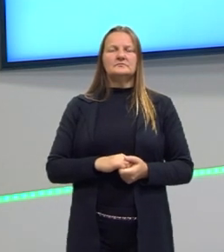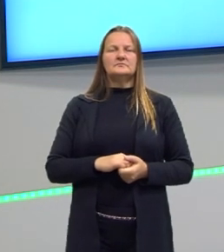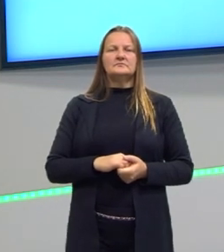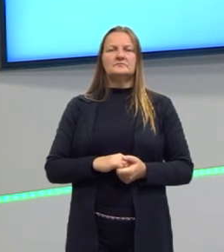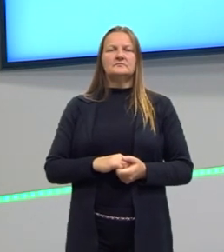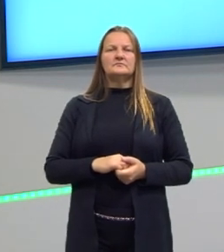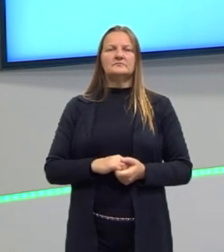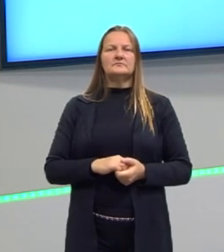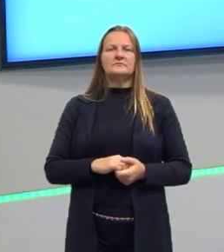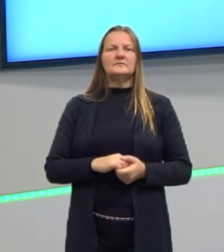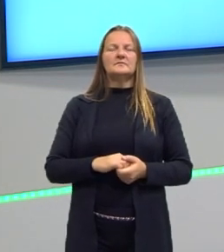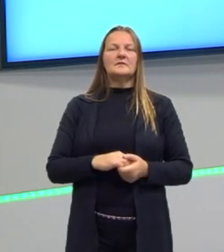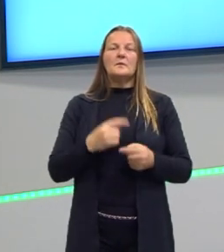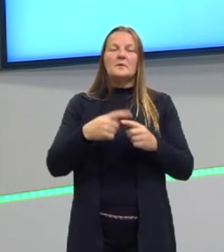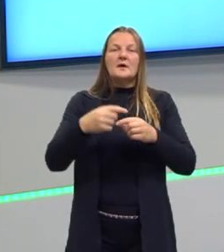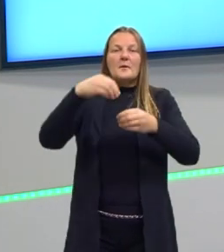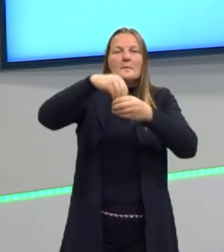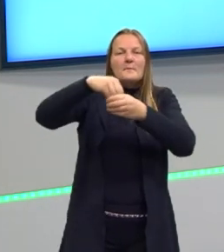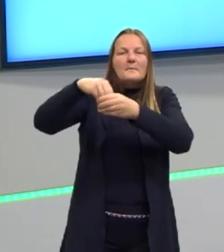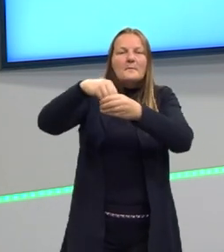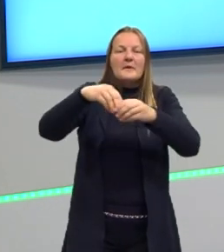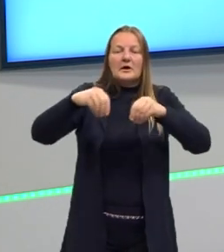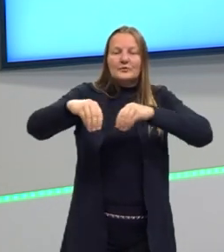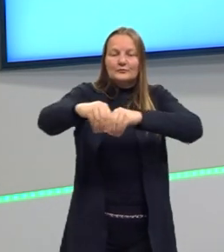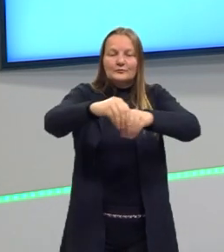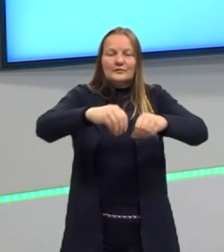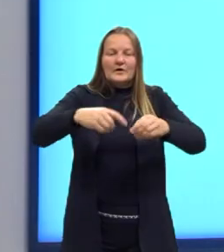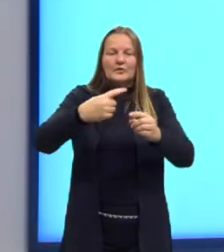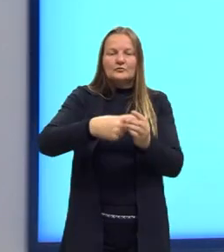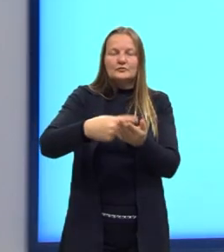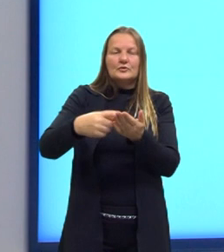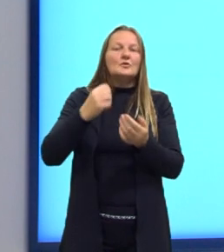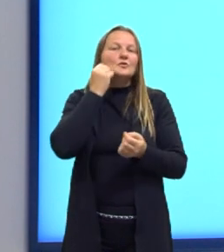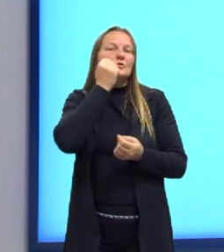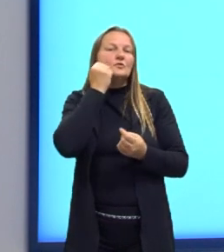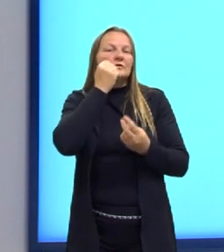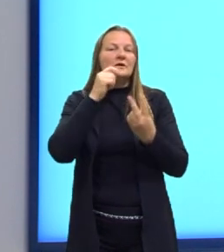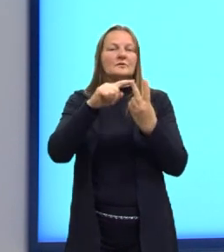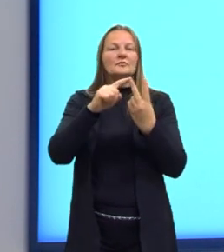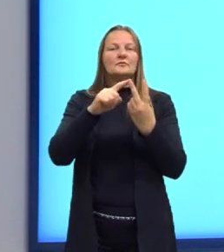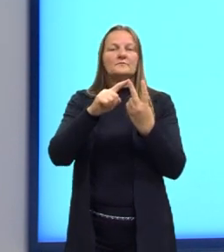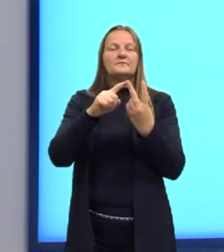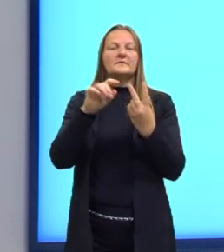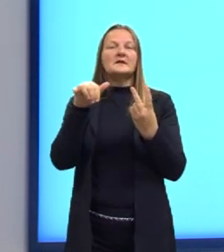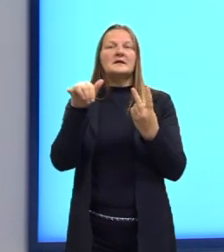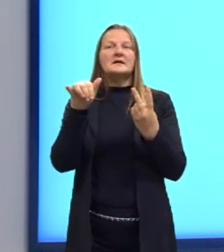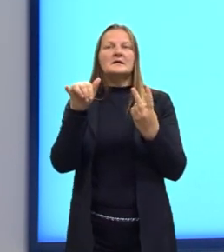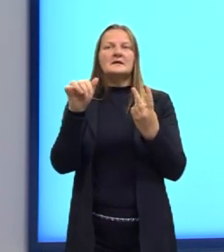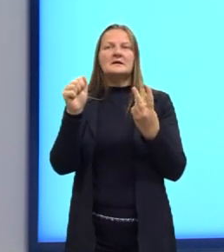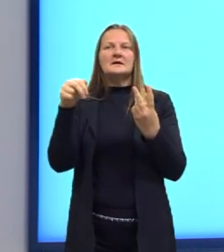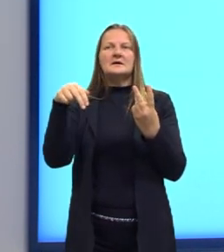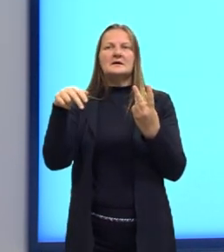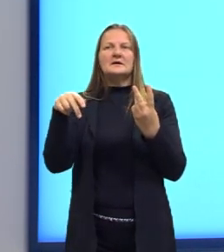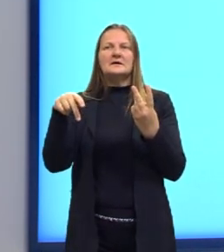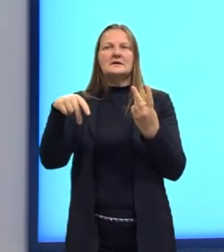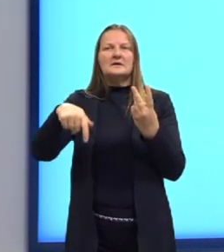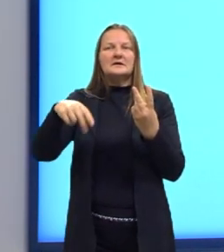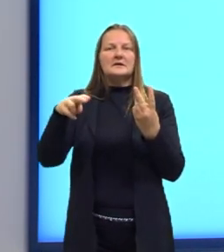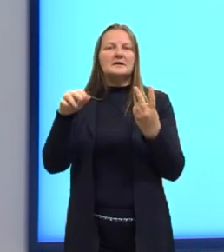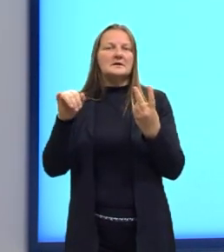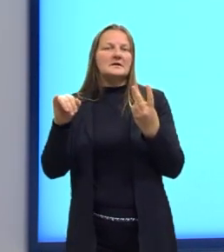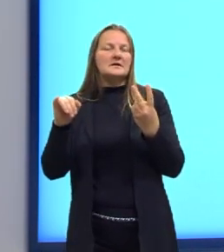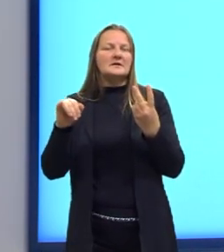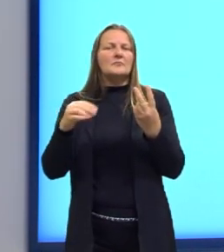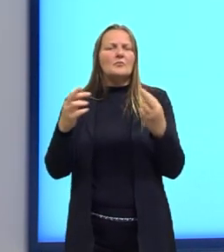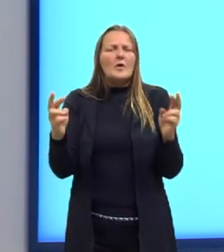ao canal ver ali né o negro o ianque e a terra cada um de